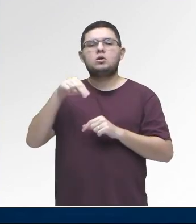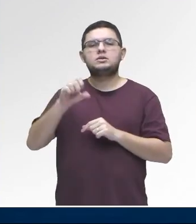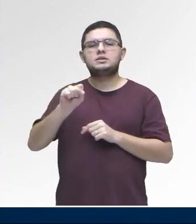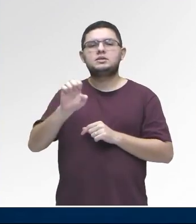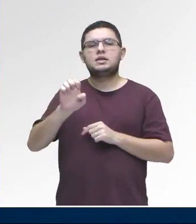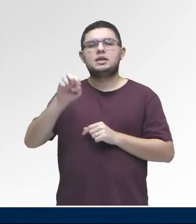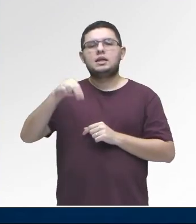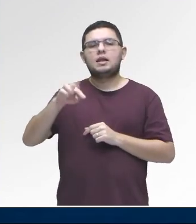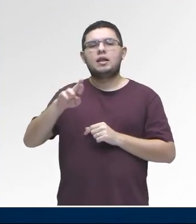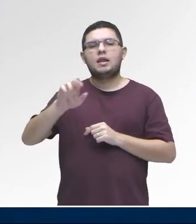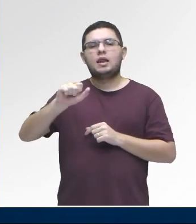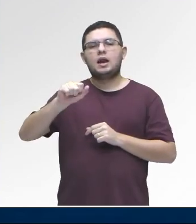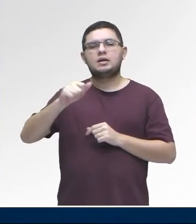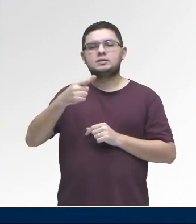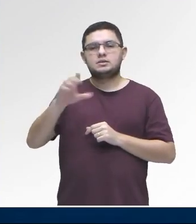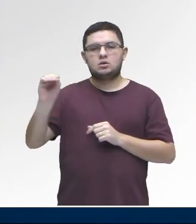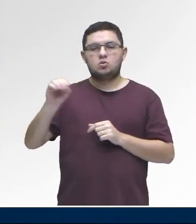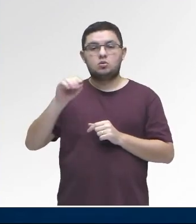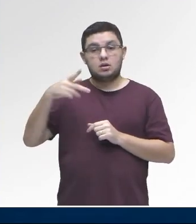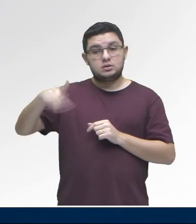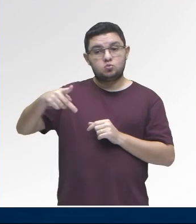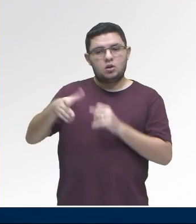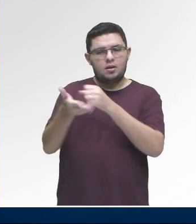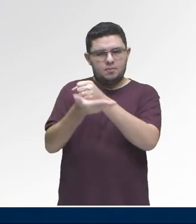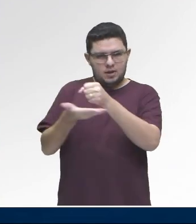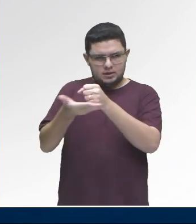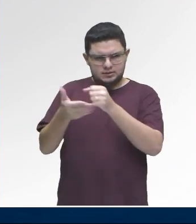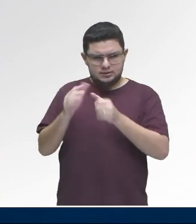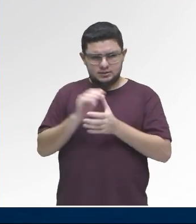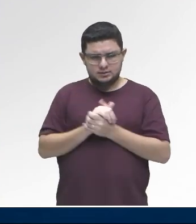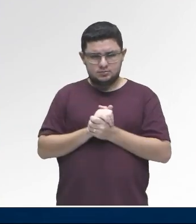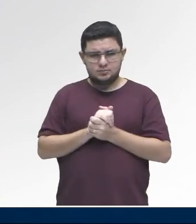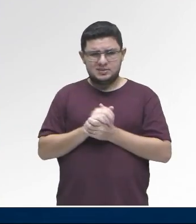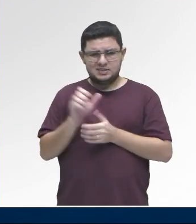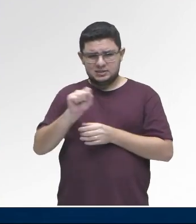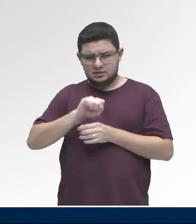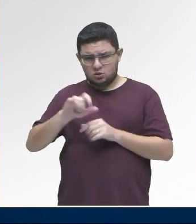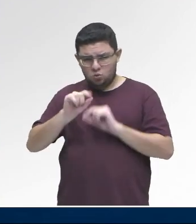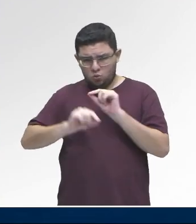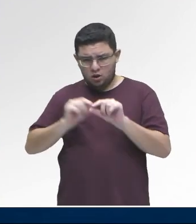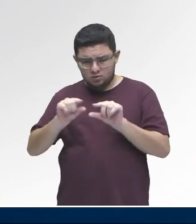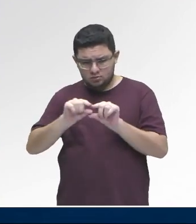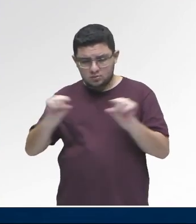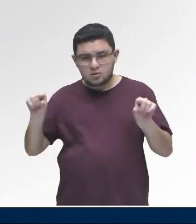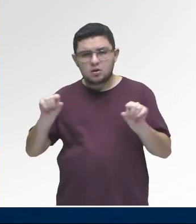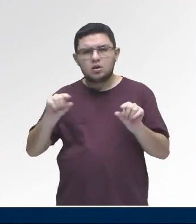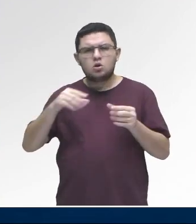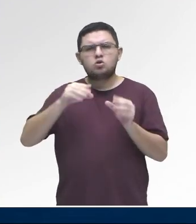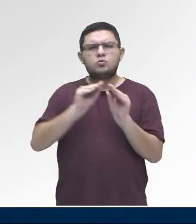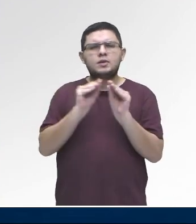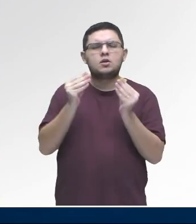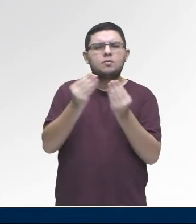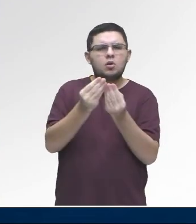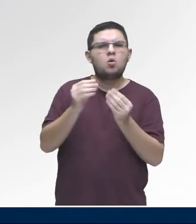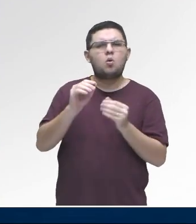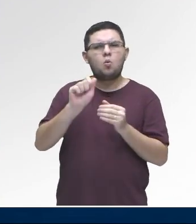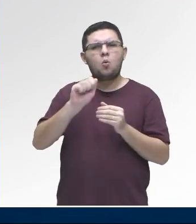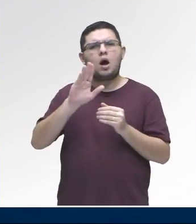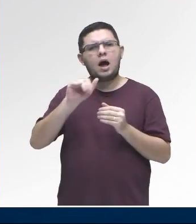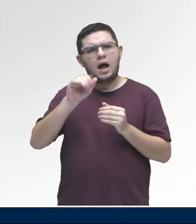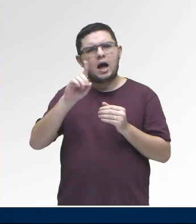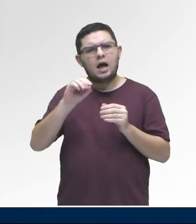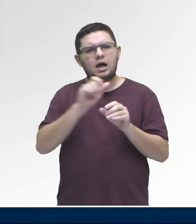base. Se a substância química é um ácido, vai fazer a mesma coisa, só que